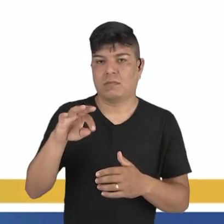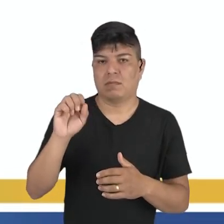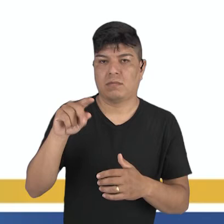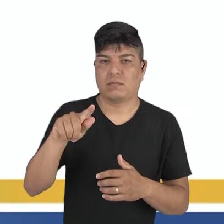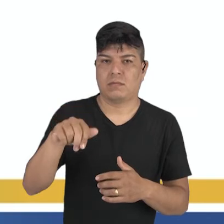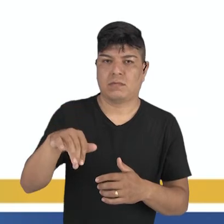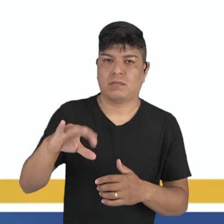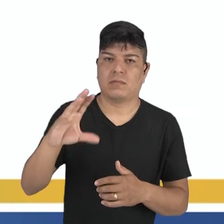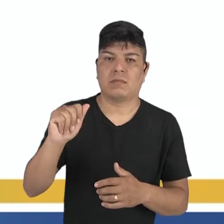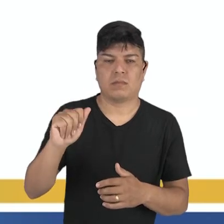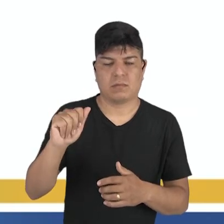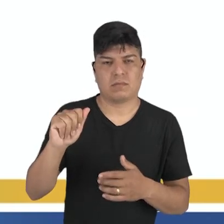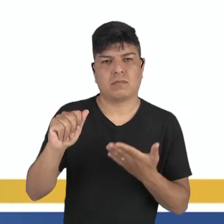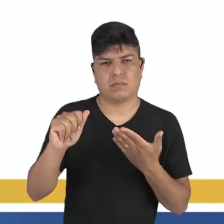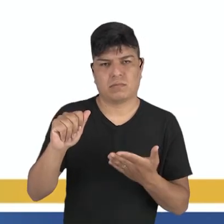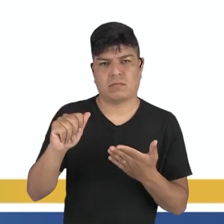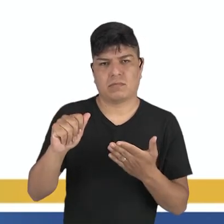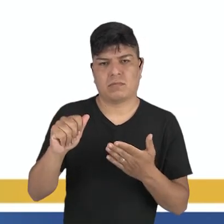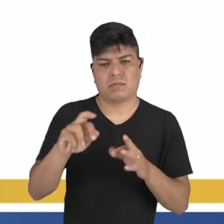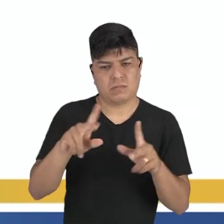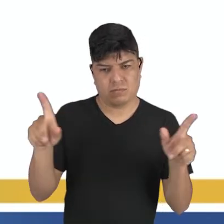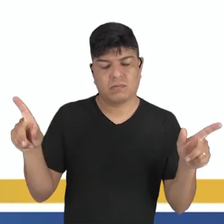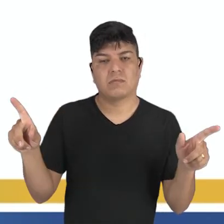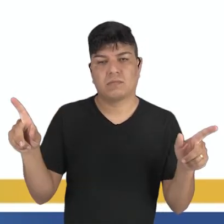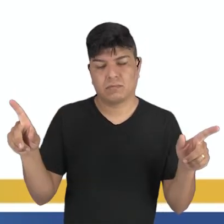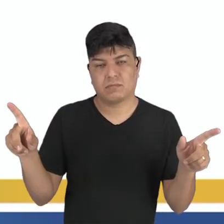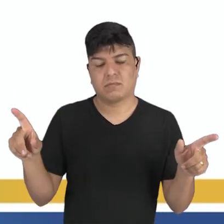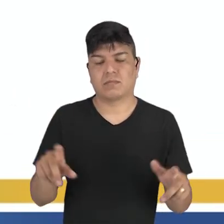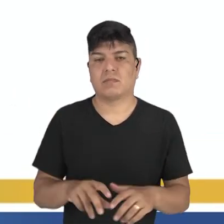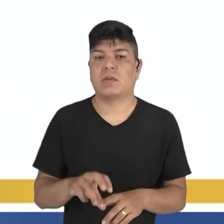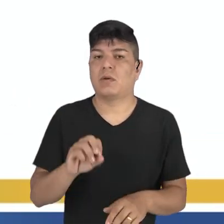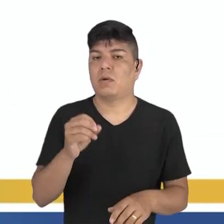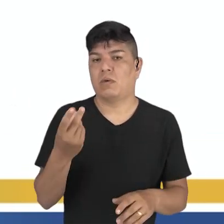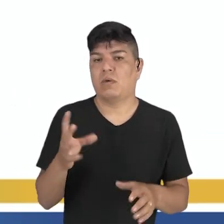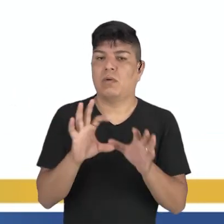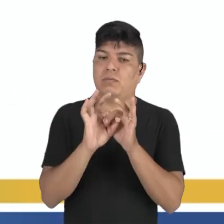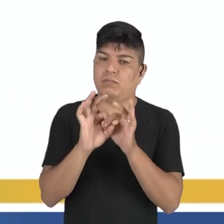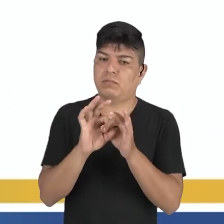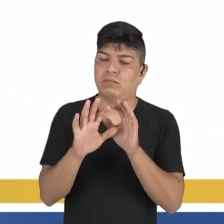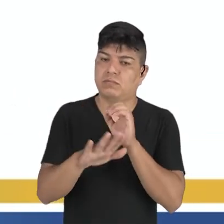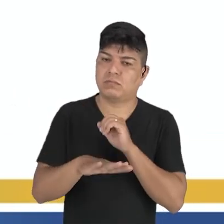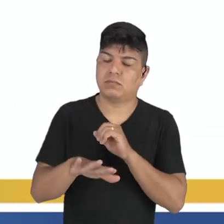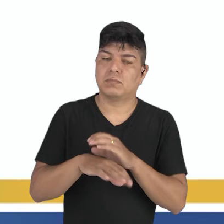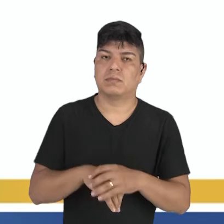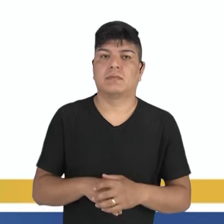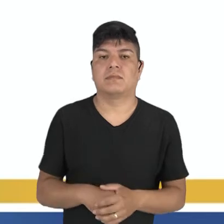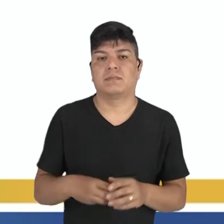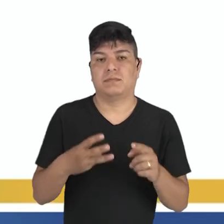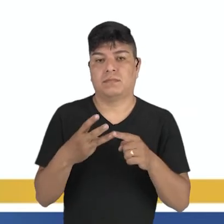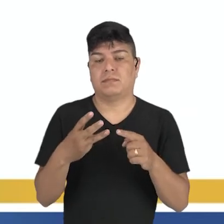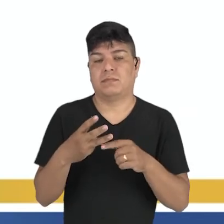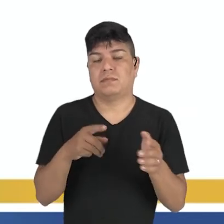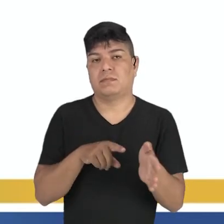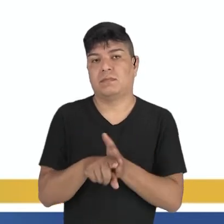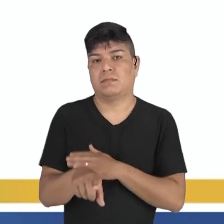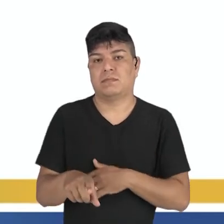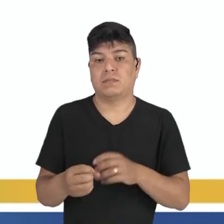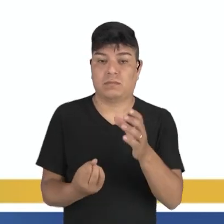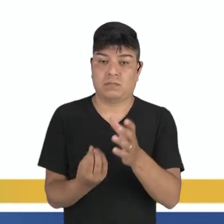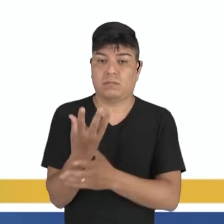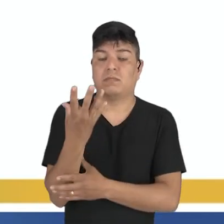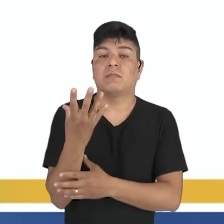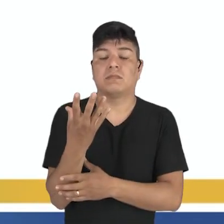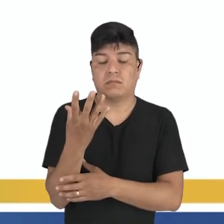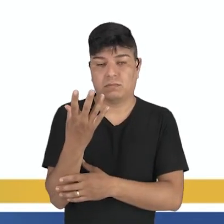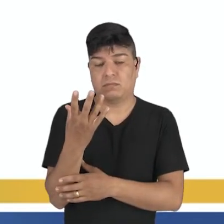lá, antagônica, né, é sinônimo de oposto. São correntes opostas ou elas têm a mesma base? Terceira questão, o criacionismo,